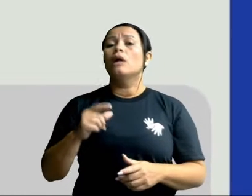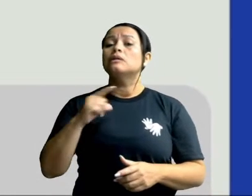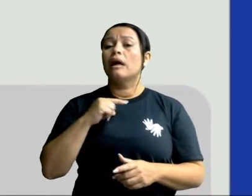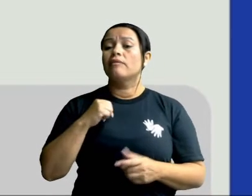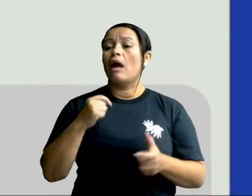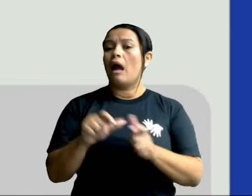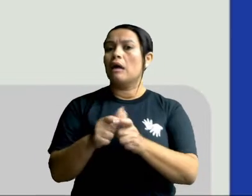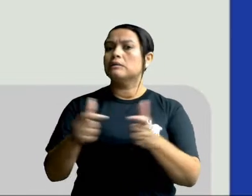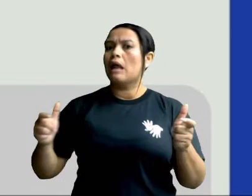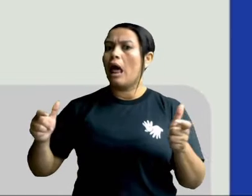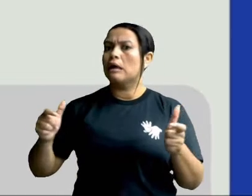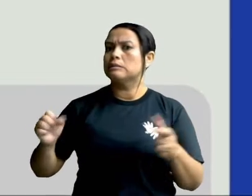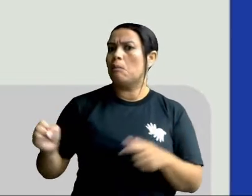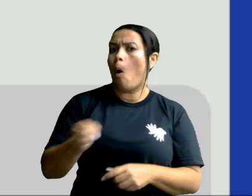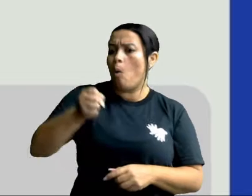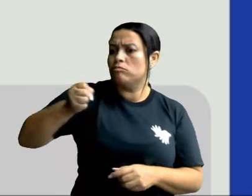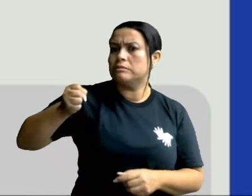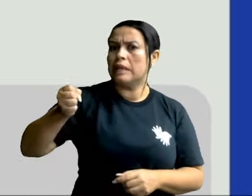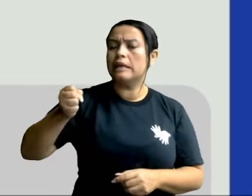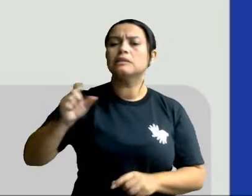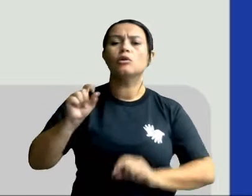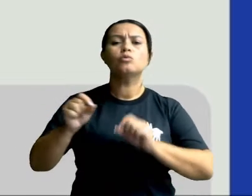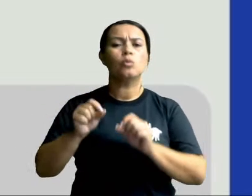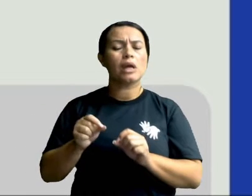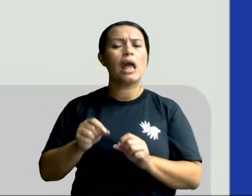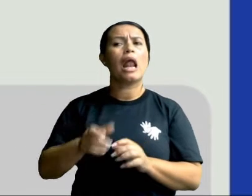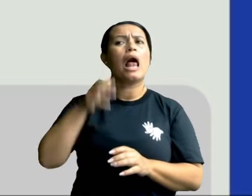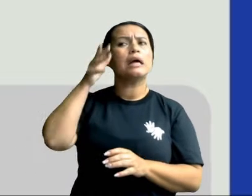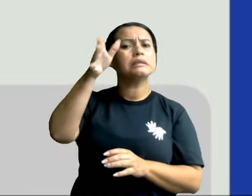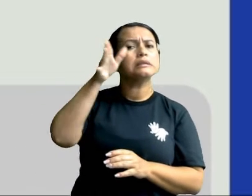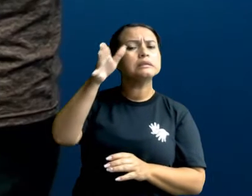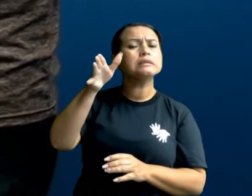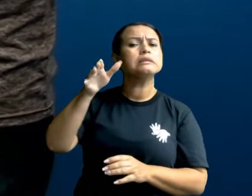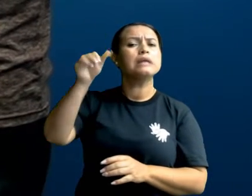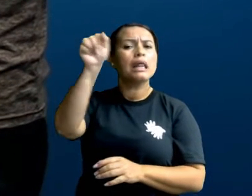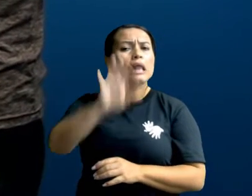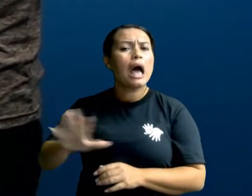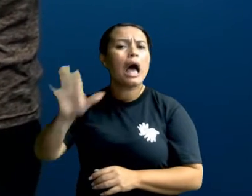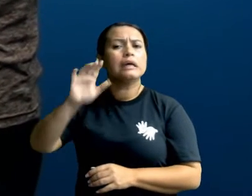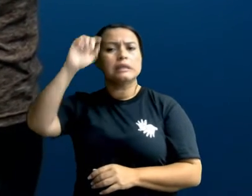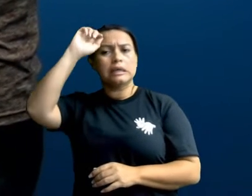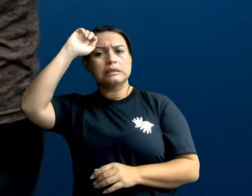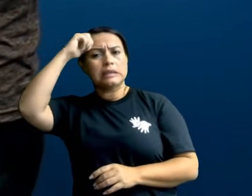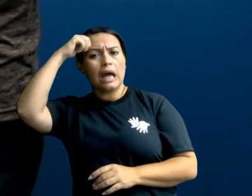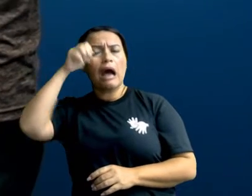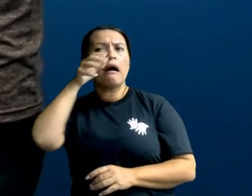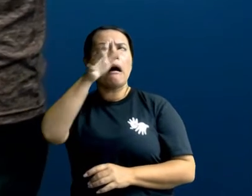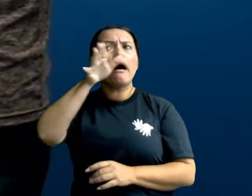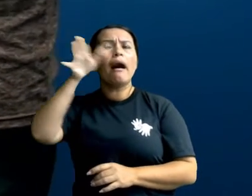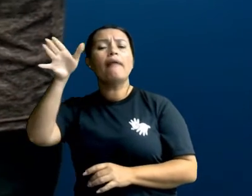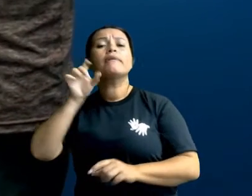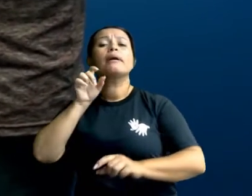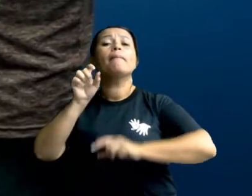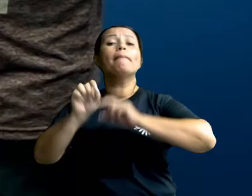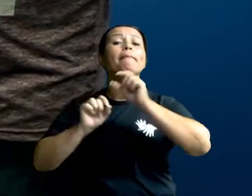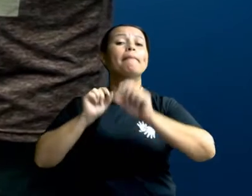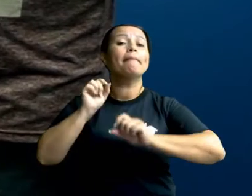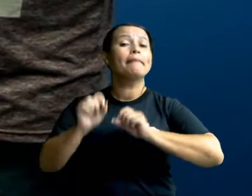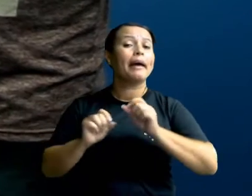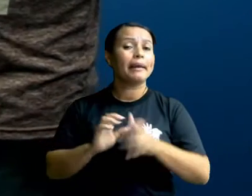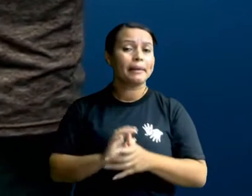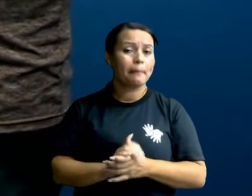as grandes potências, elas iam para essas regiões, né, na Ásia e na África, para